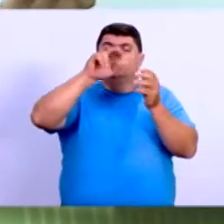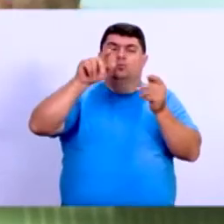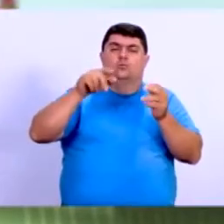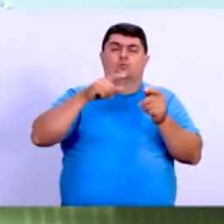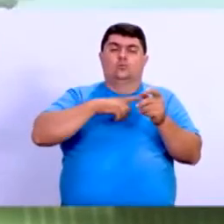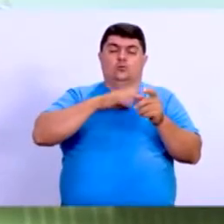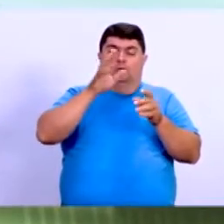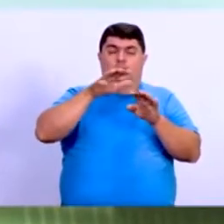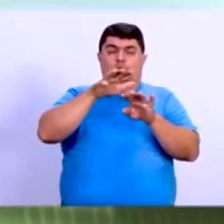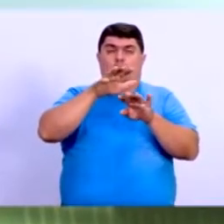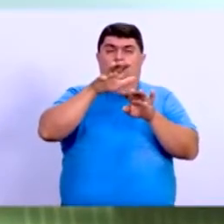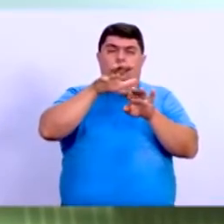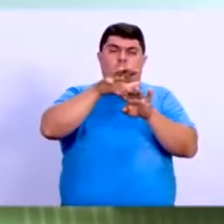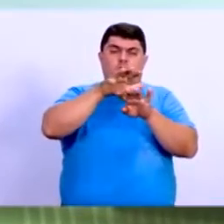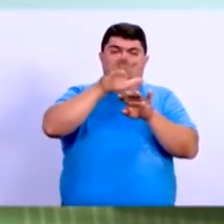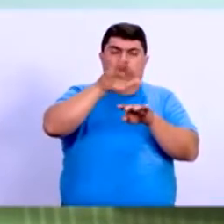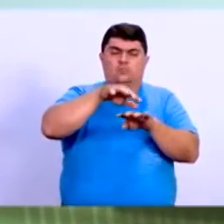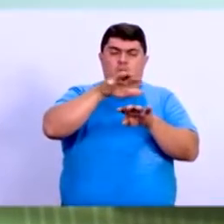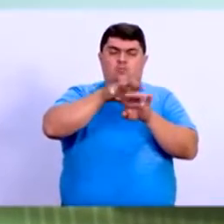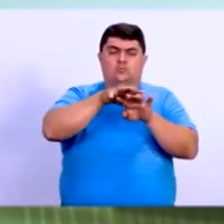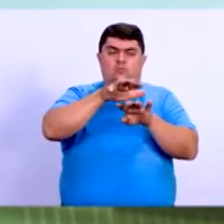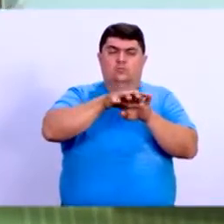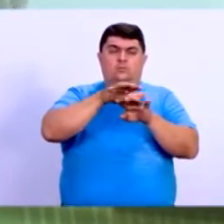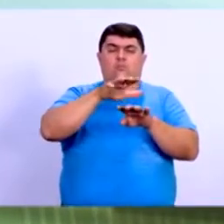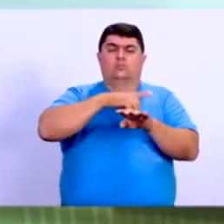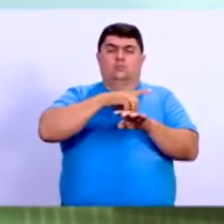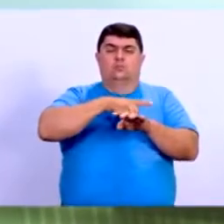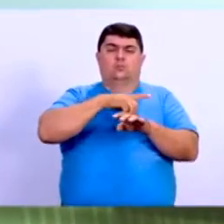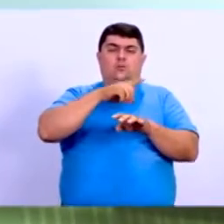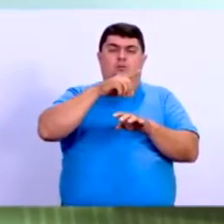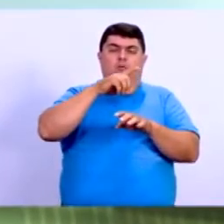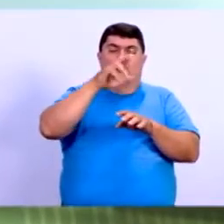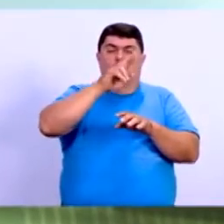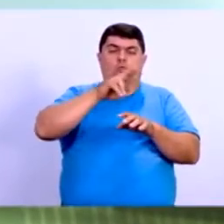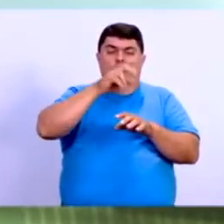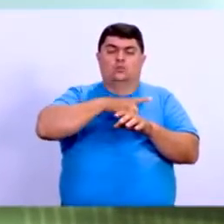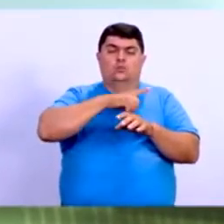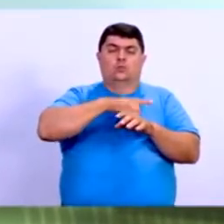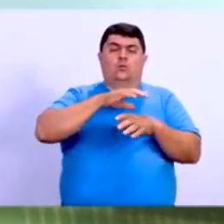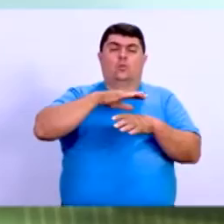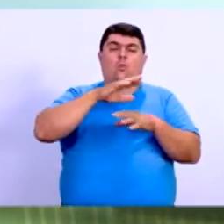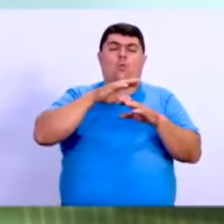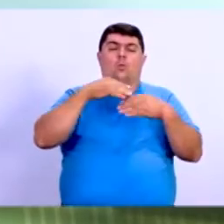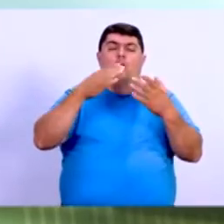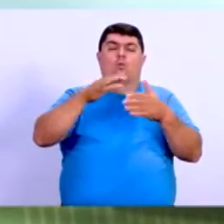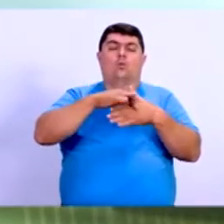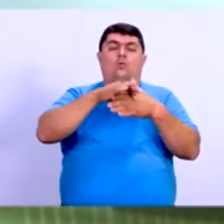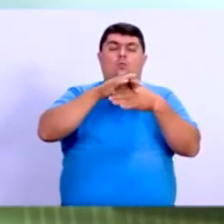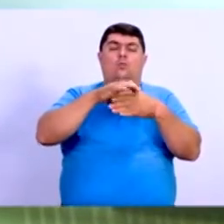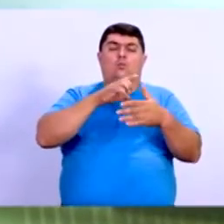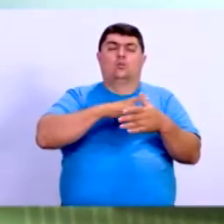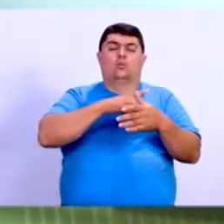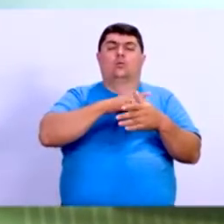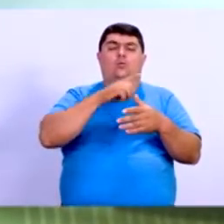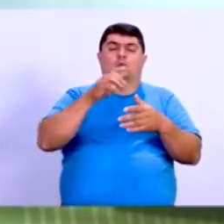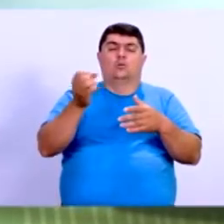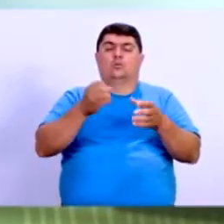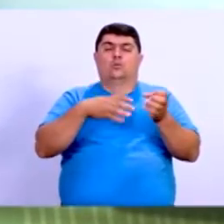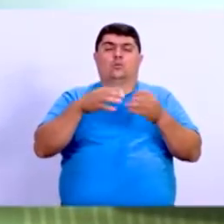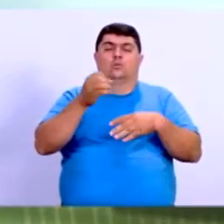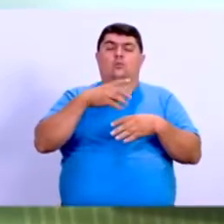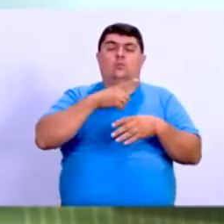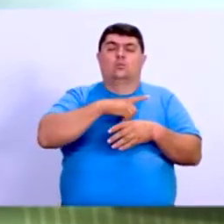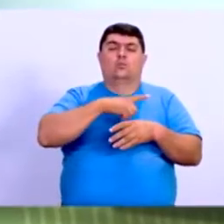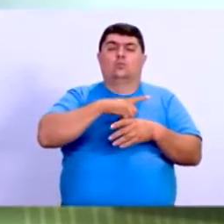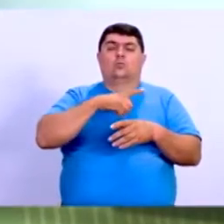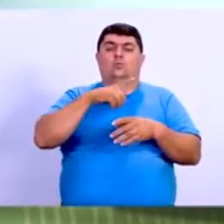caso de uso, que me fala quais são as principais atividades que vão estar envolvidas dentro desse sistema. E quando eu faço o